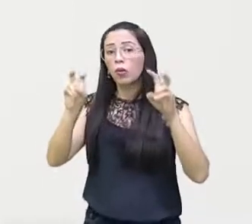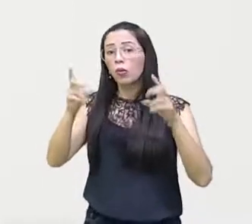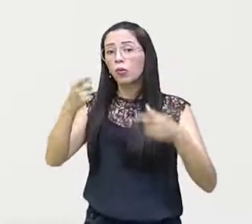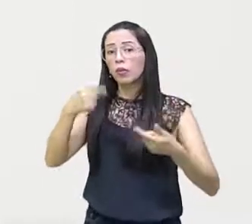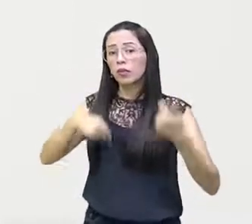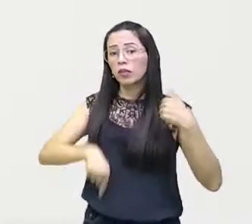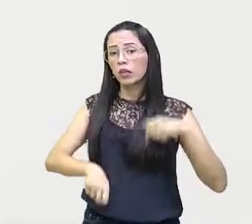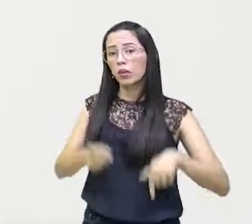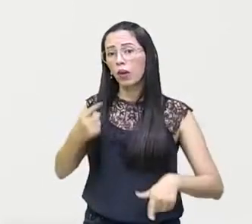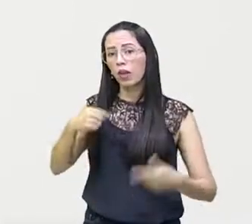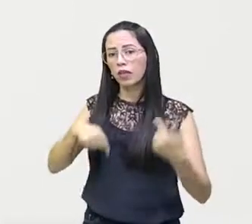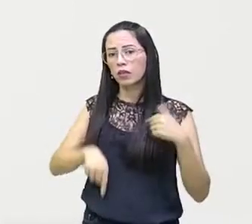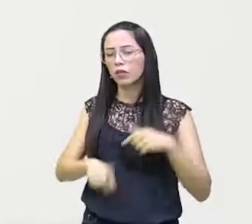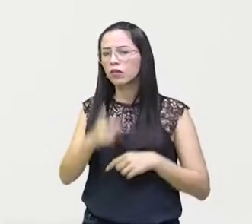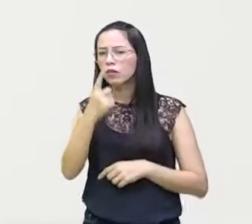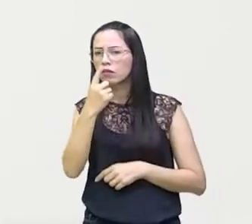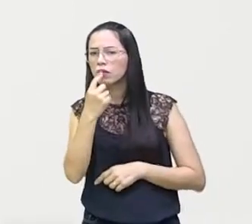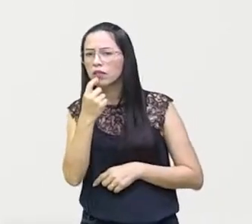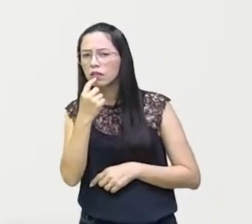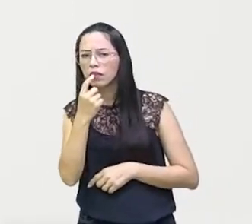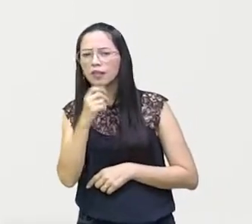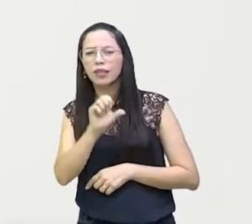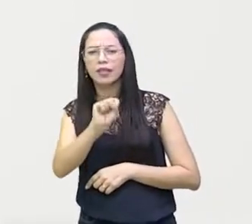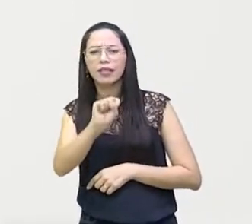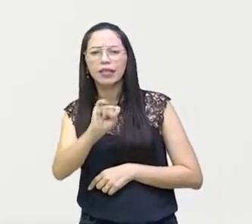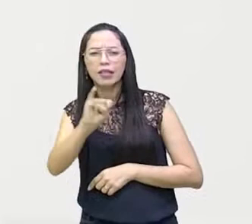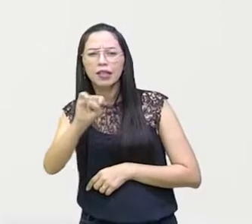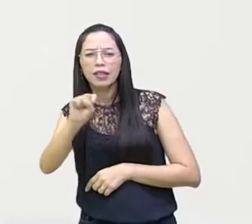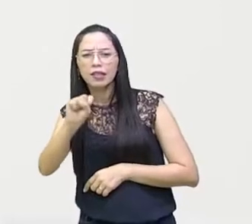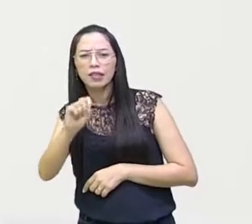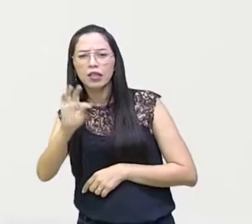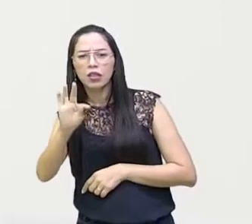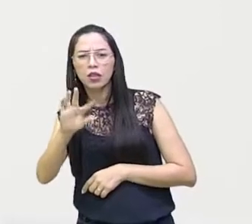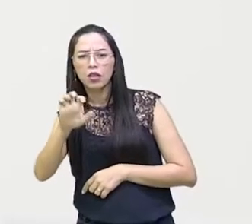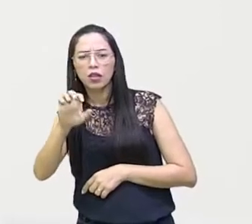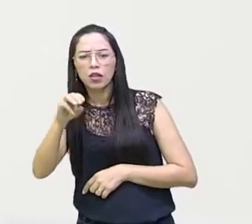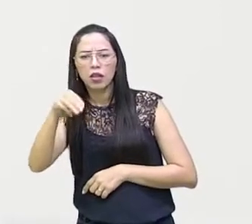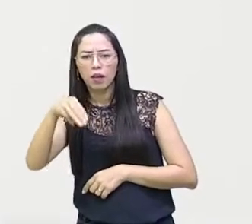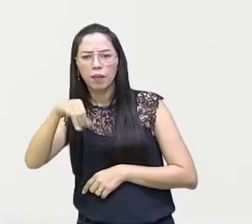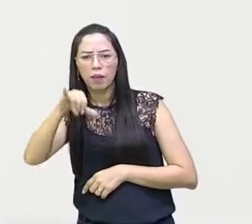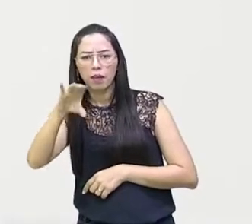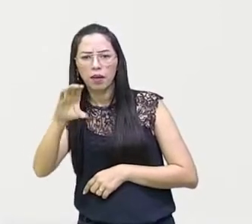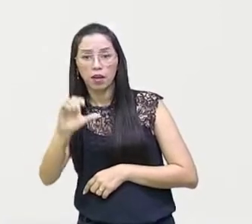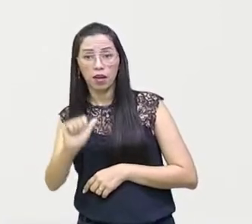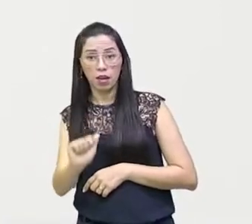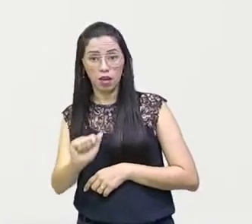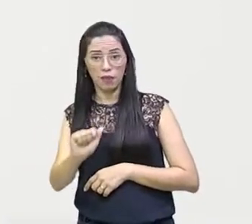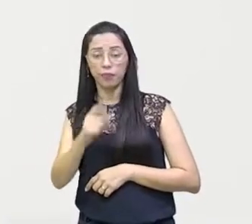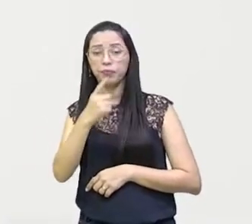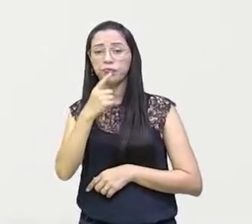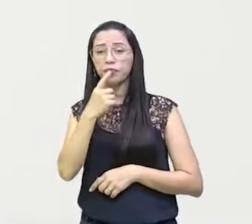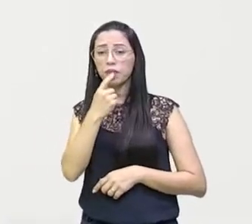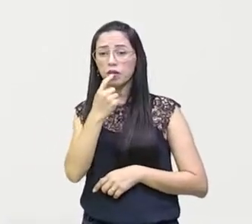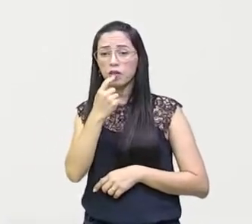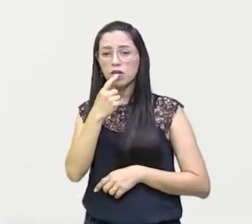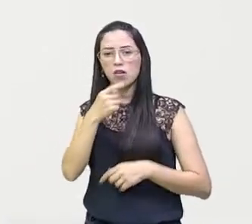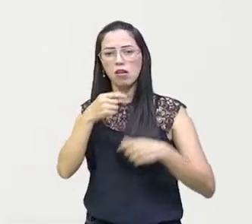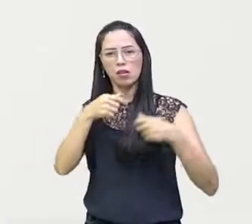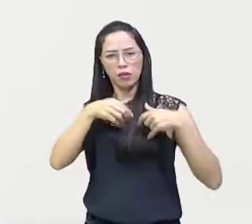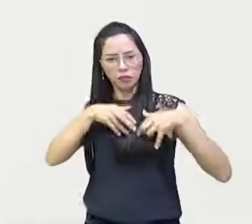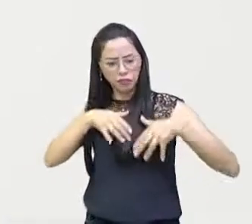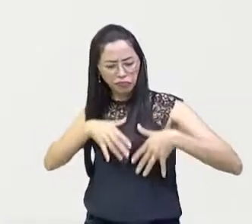circulação sistêmica, o sangue é levado do coração para os tecidos e depois é levado novamente